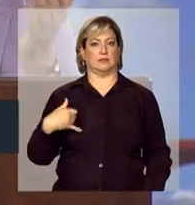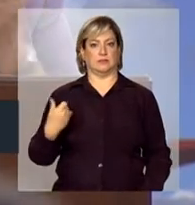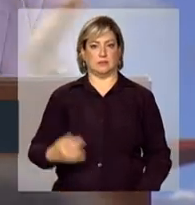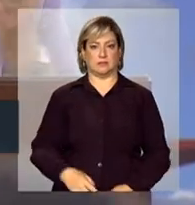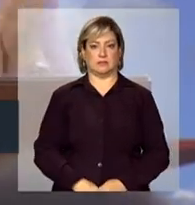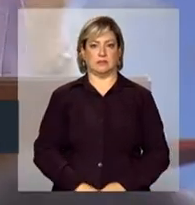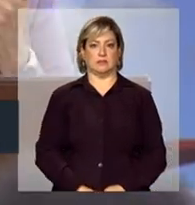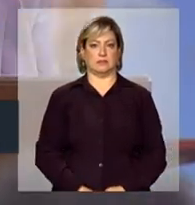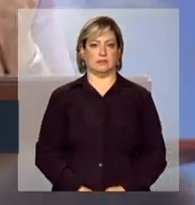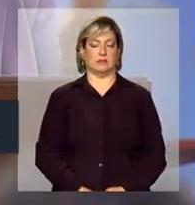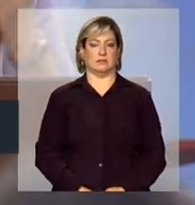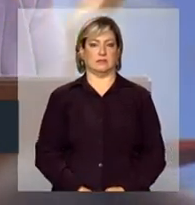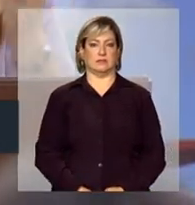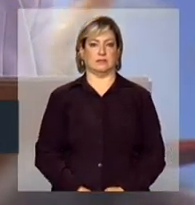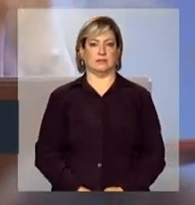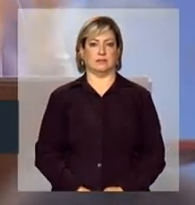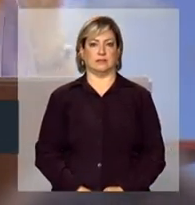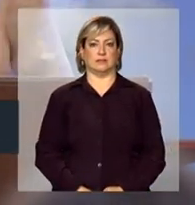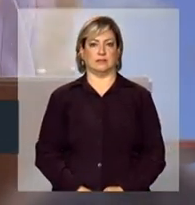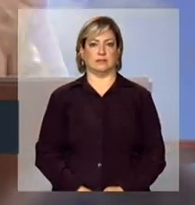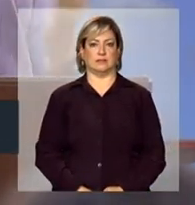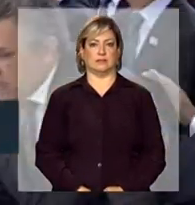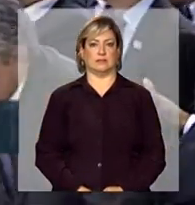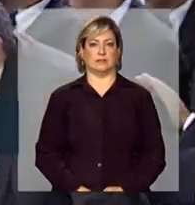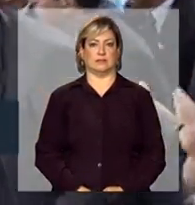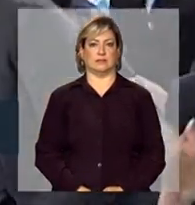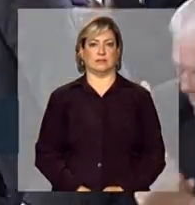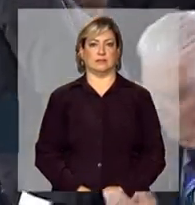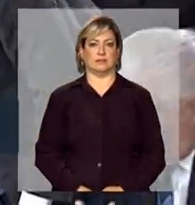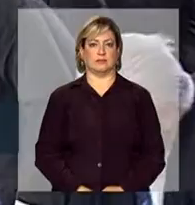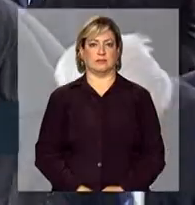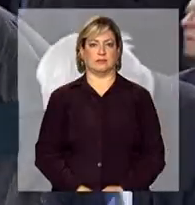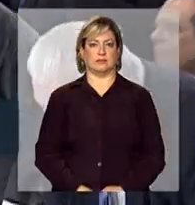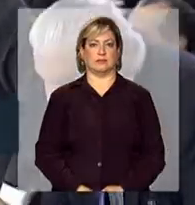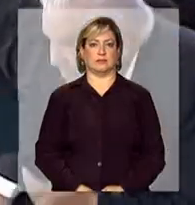e E aí